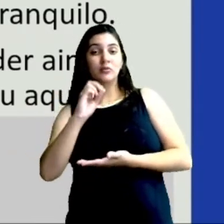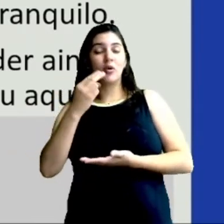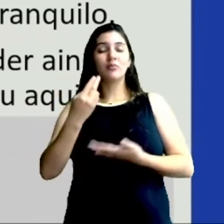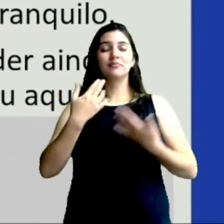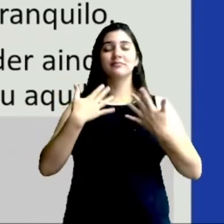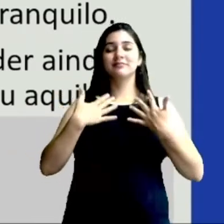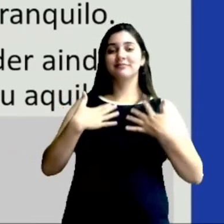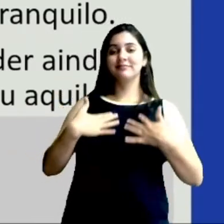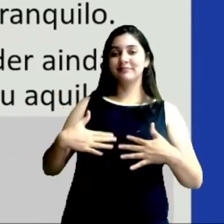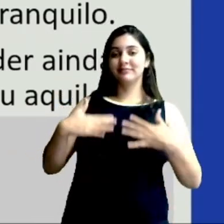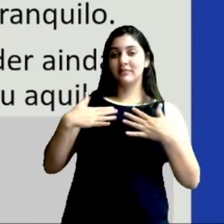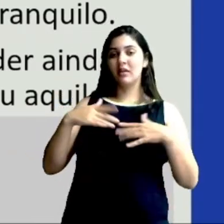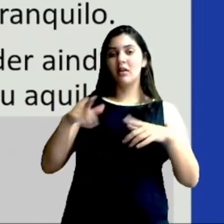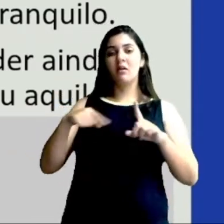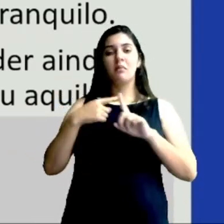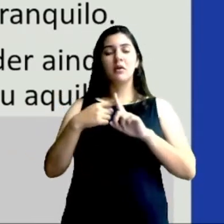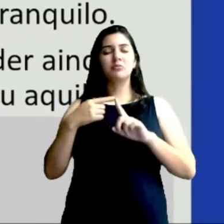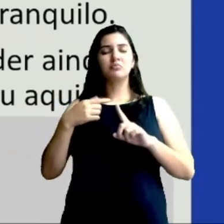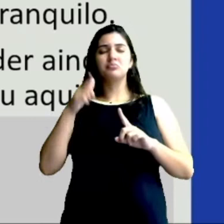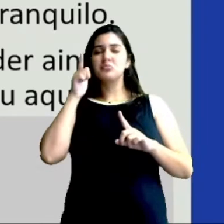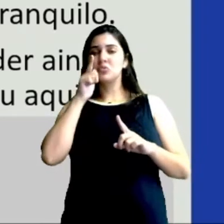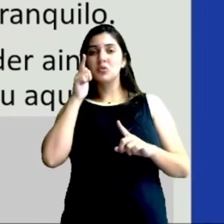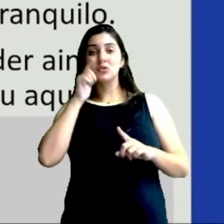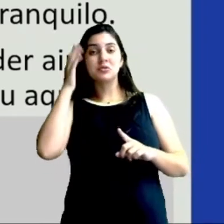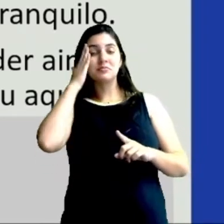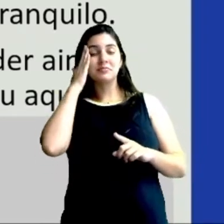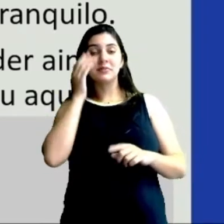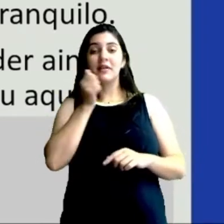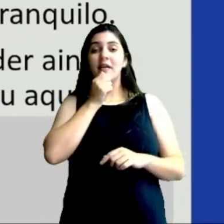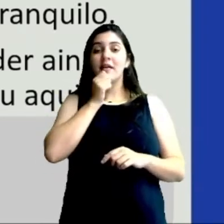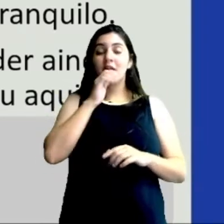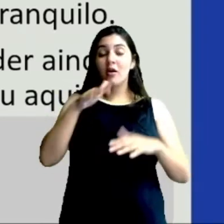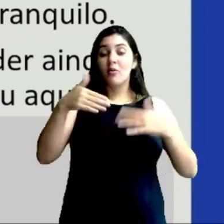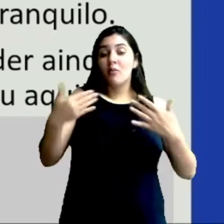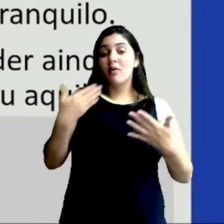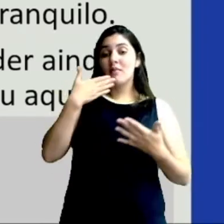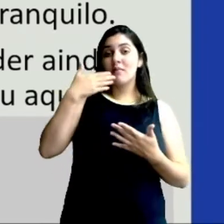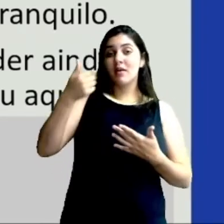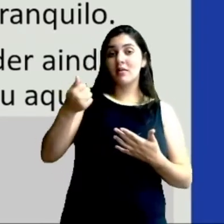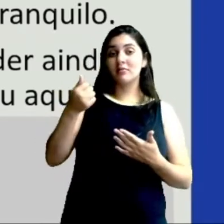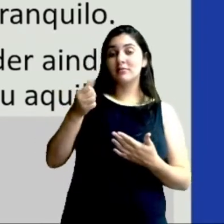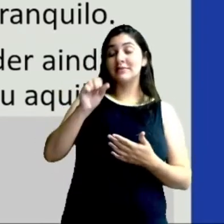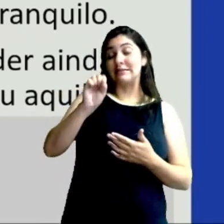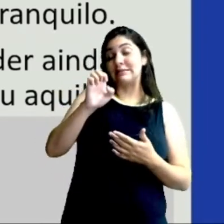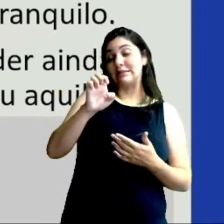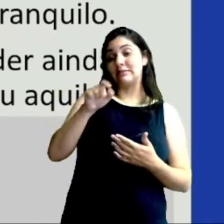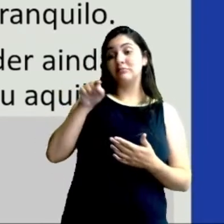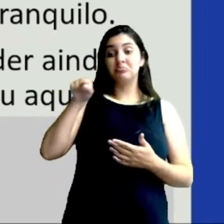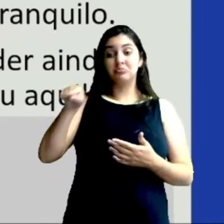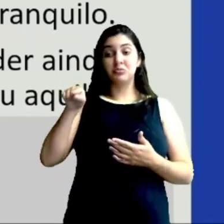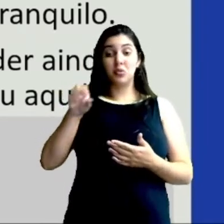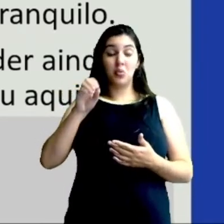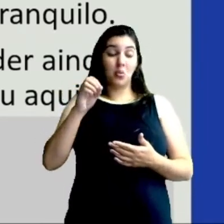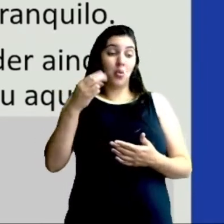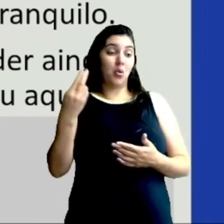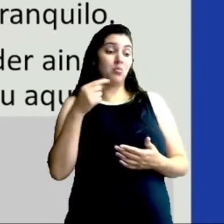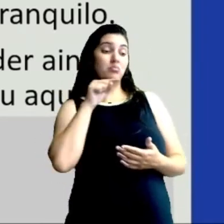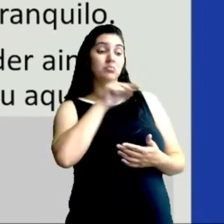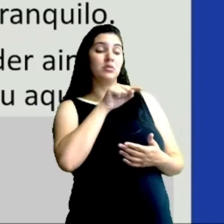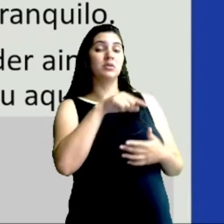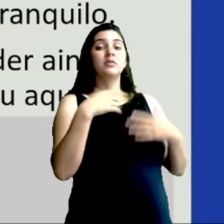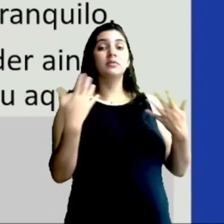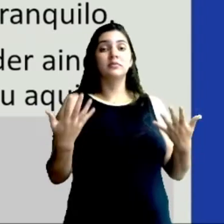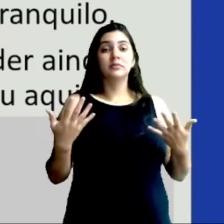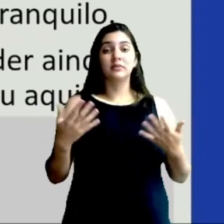tranquilo mas não consegui entender ainda qual é melhor se é isto ou é aquilo